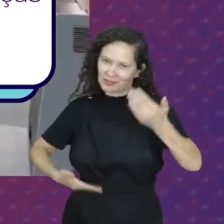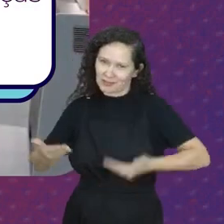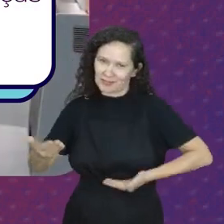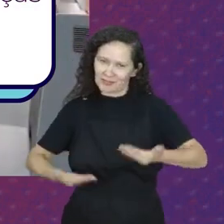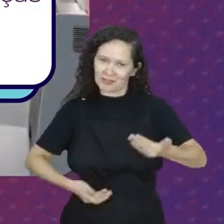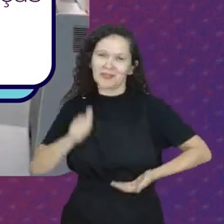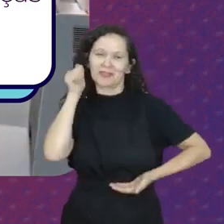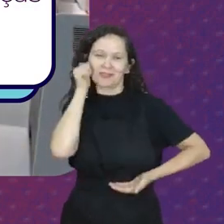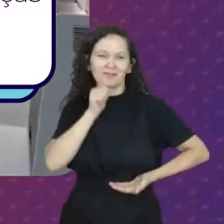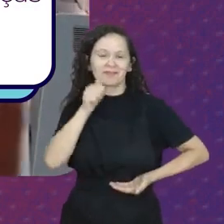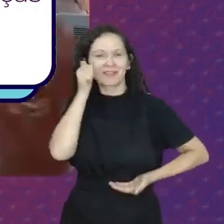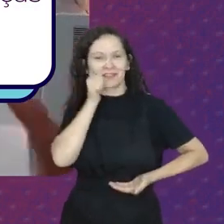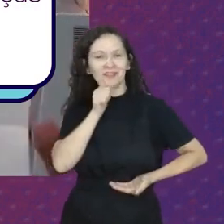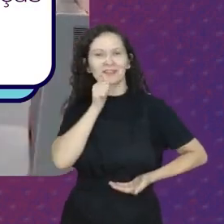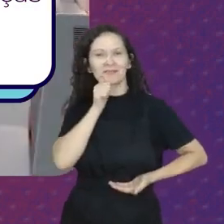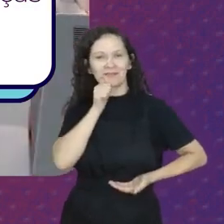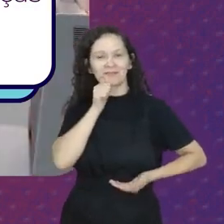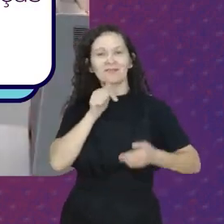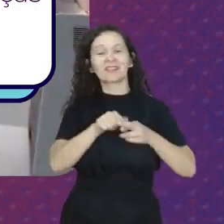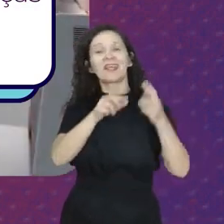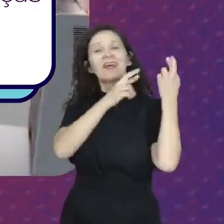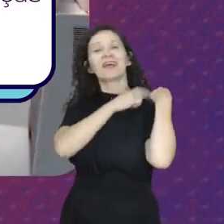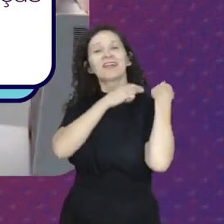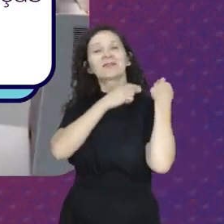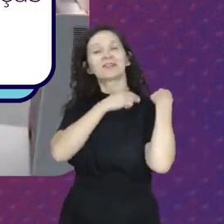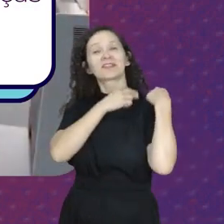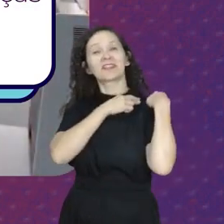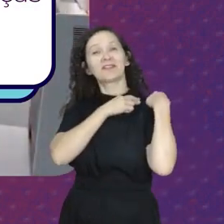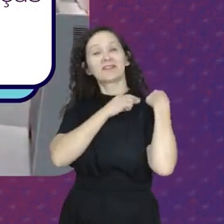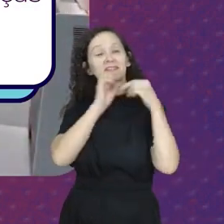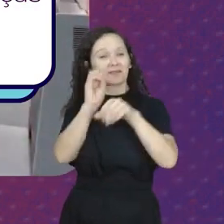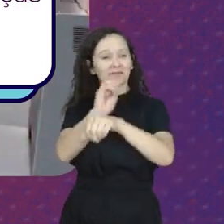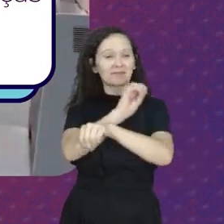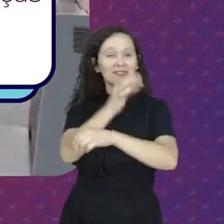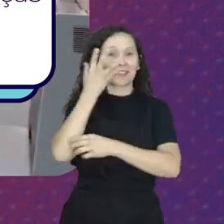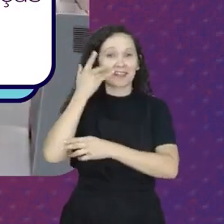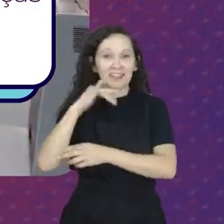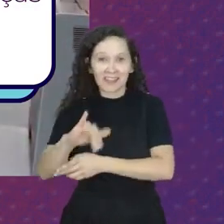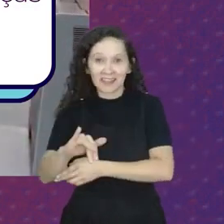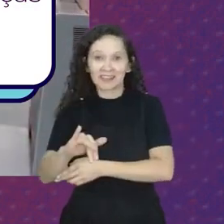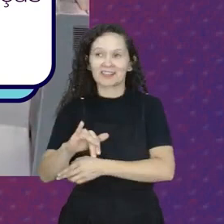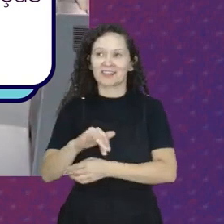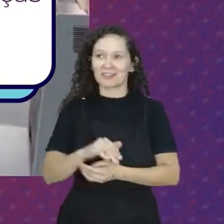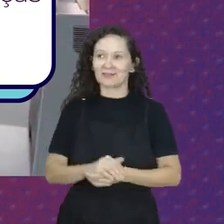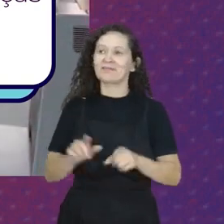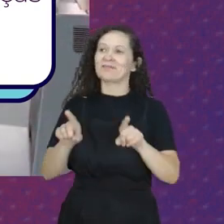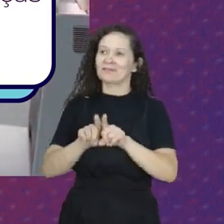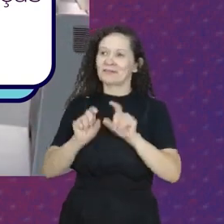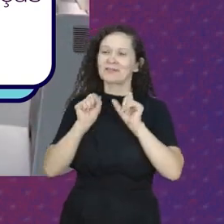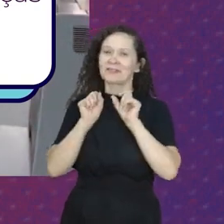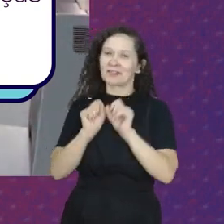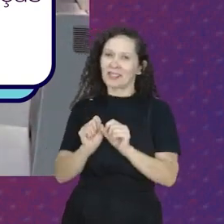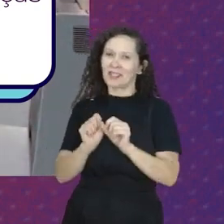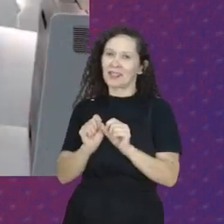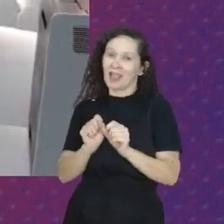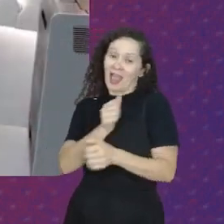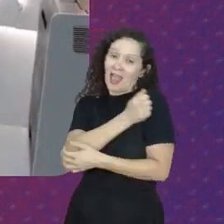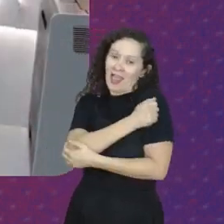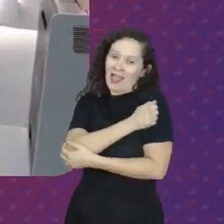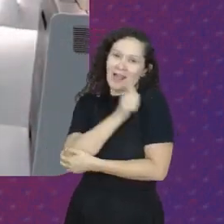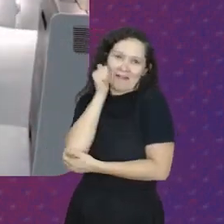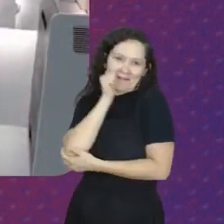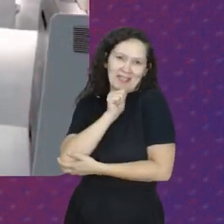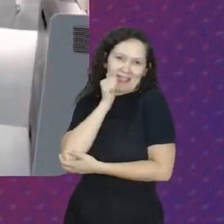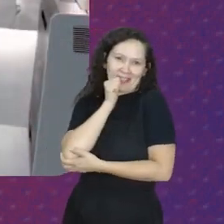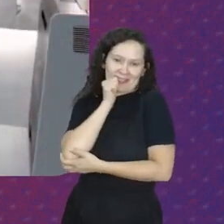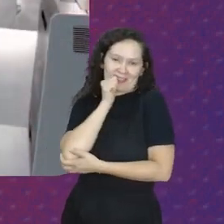funcionárias de escola, responsáveis legais pelas crianças matriculadas e também alunas,